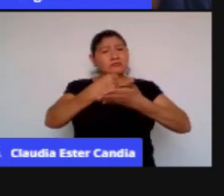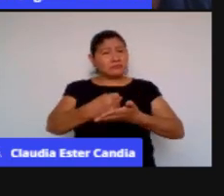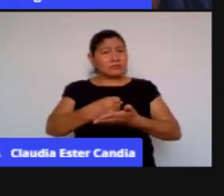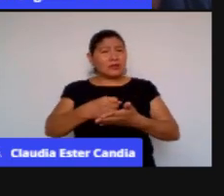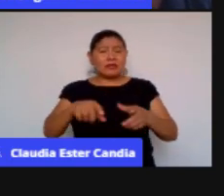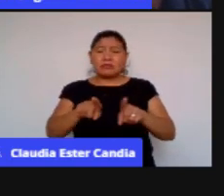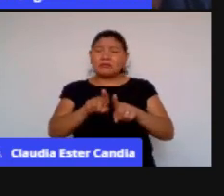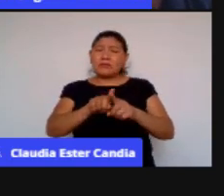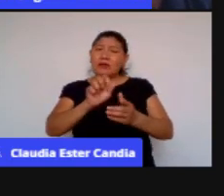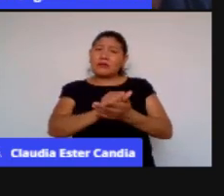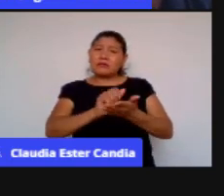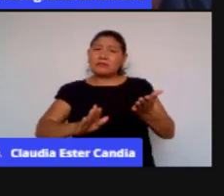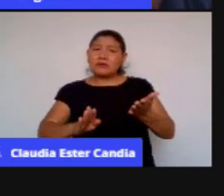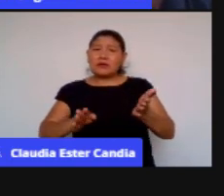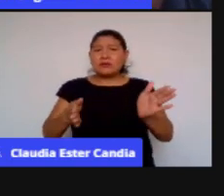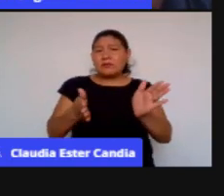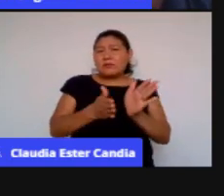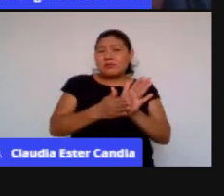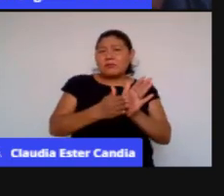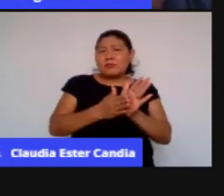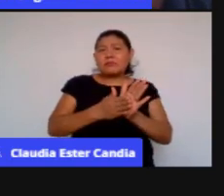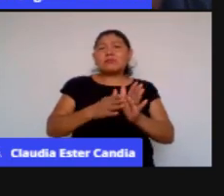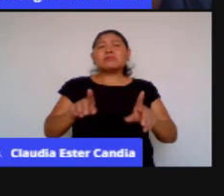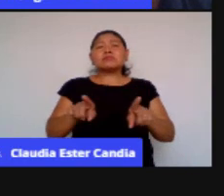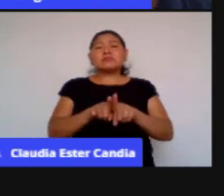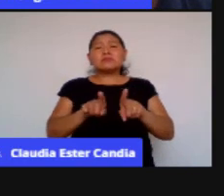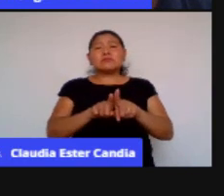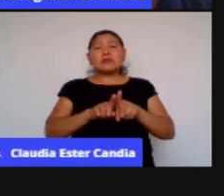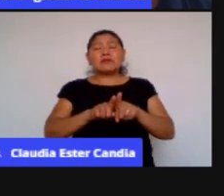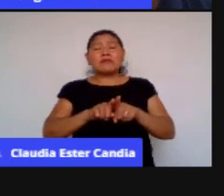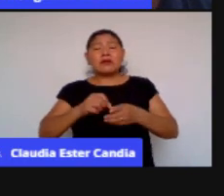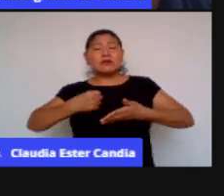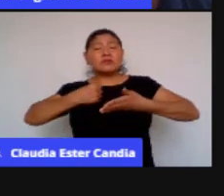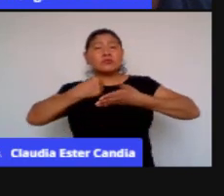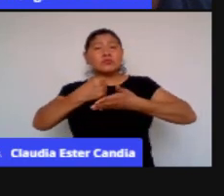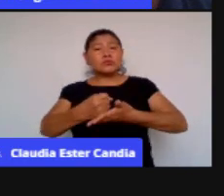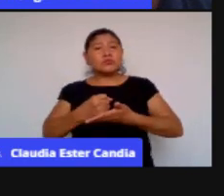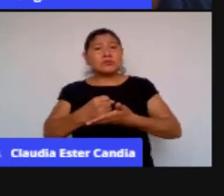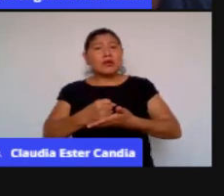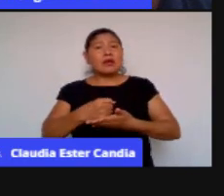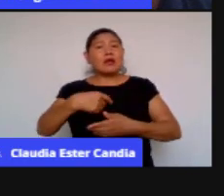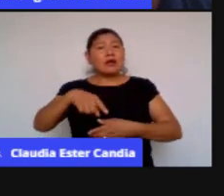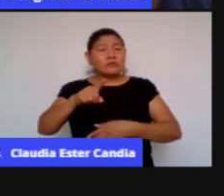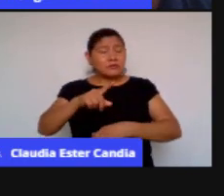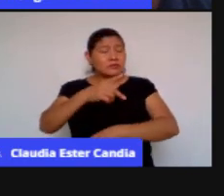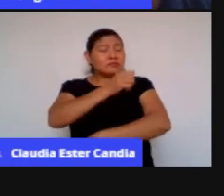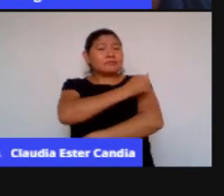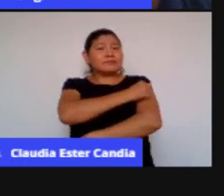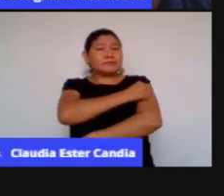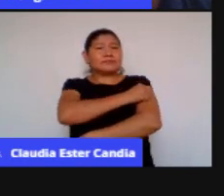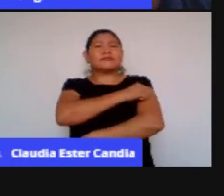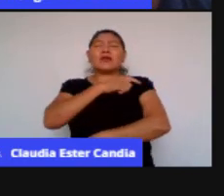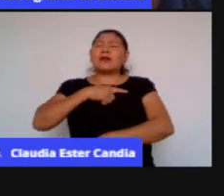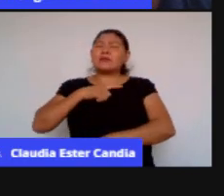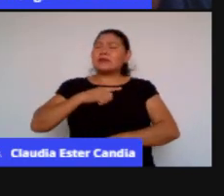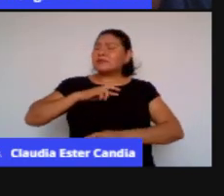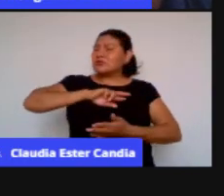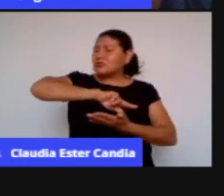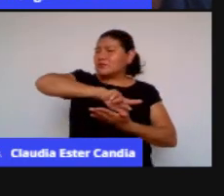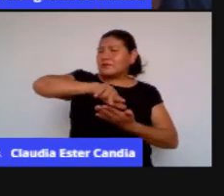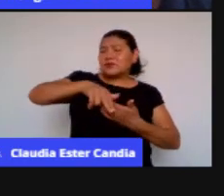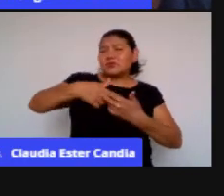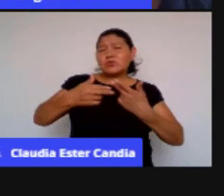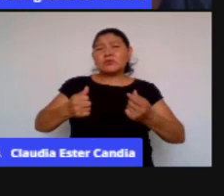você entende que é necessário para aqueles alunos para complementar esse caderno. Então, há uma gama de possibilidades que você